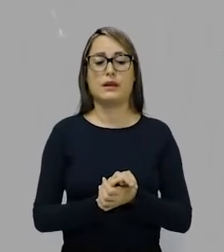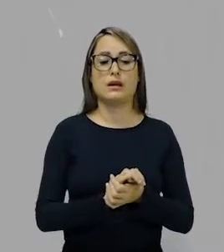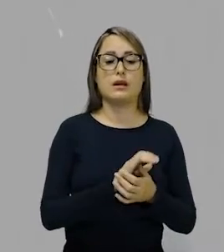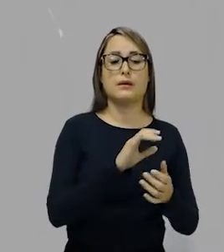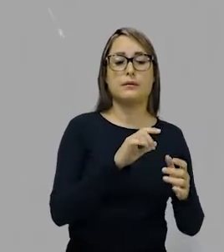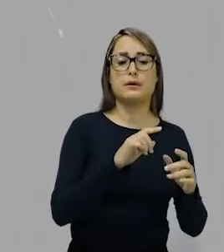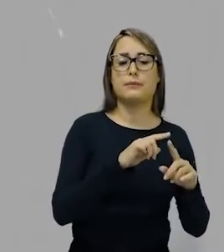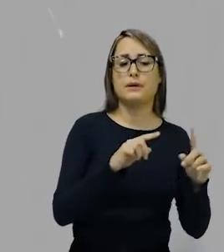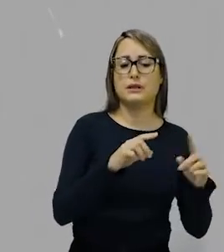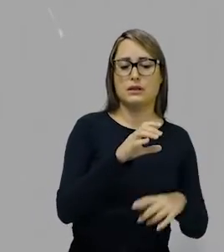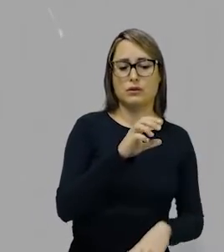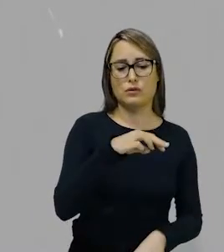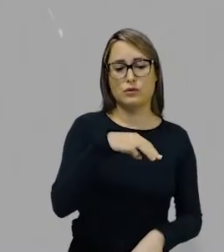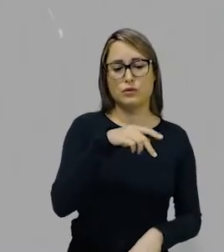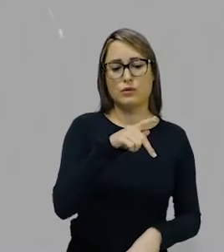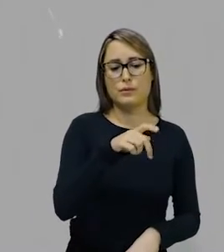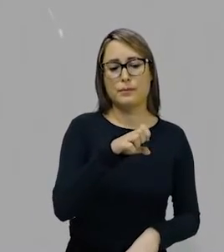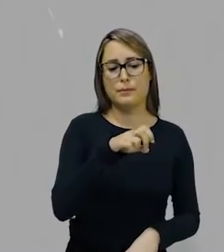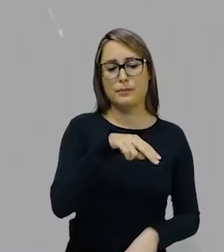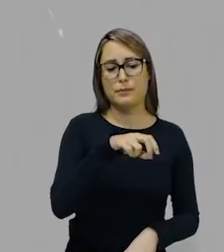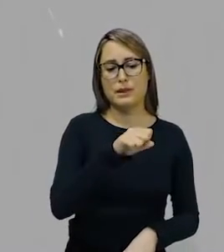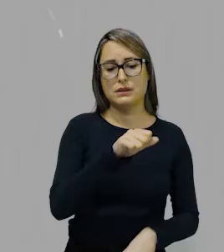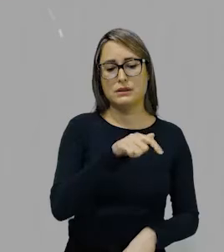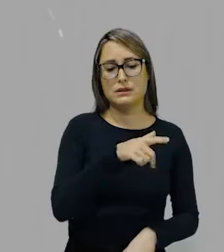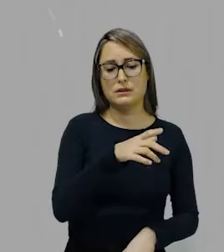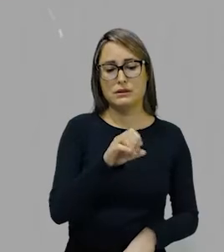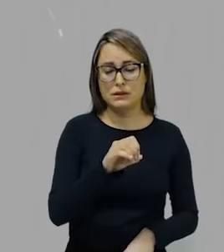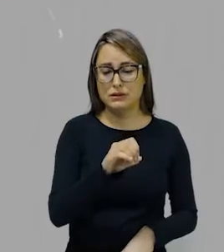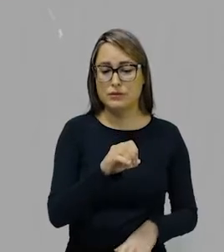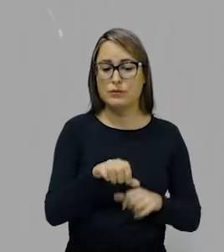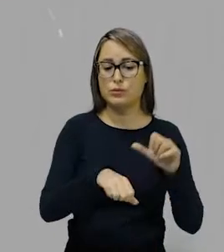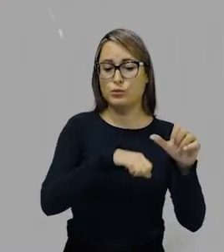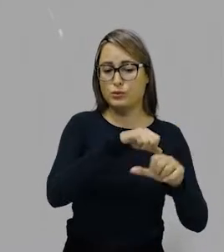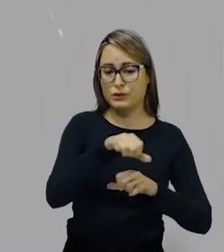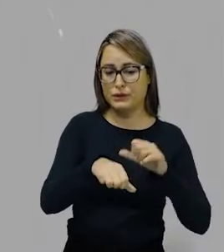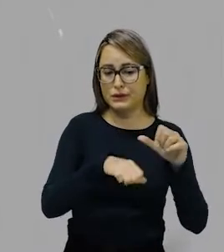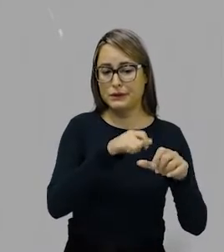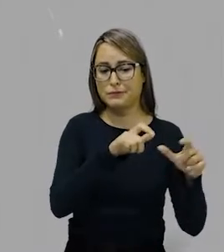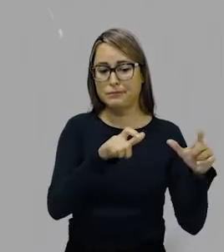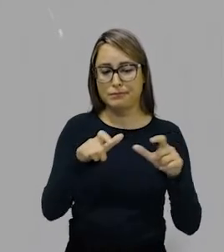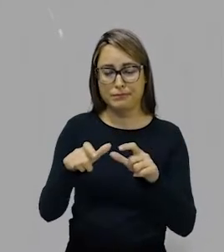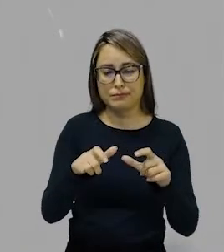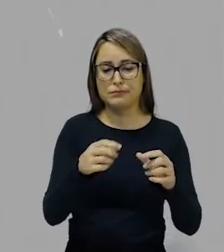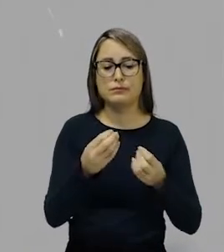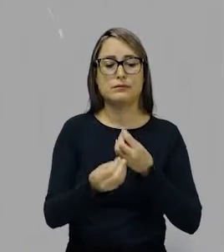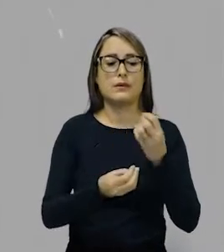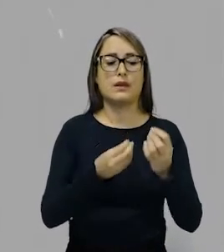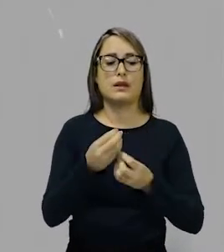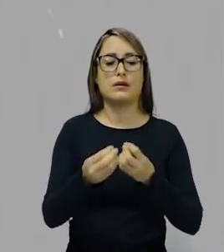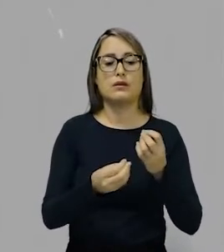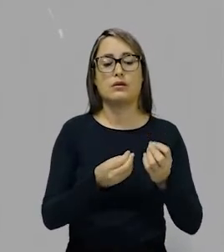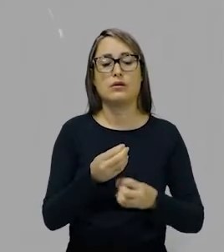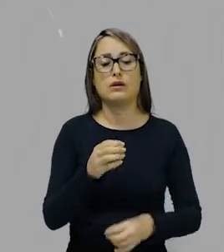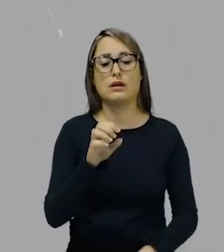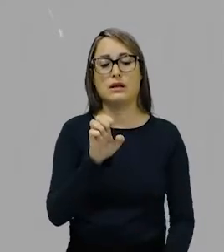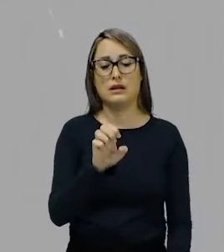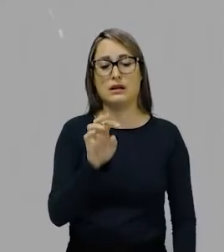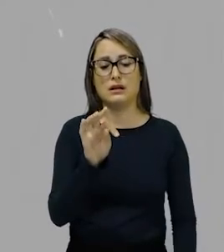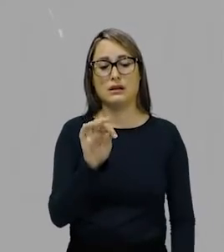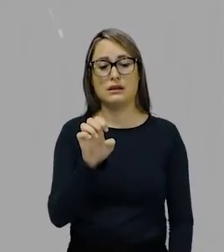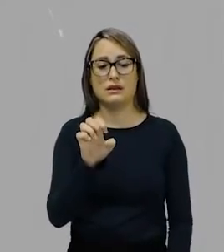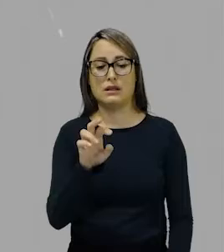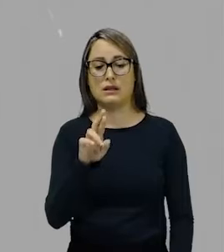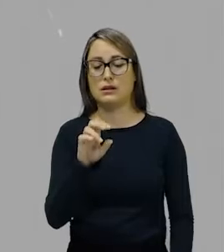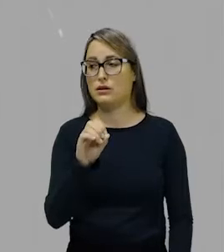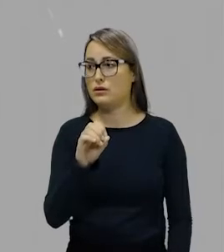compensação, vai mudar a posição. Só que, detalhe, a posição do heteroátomo.